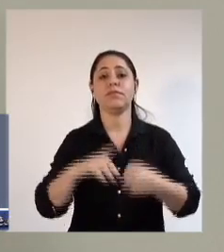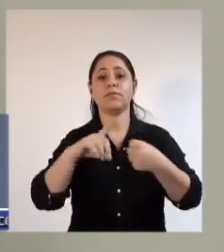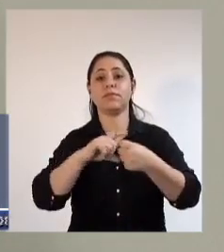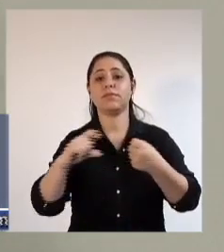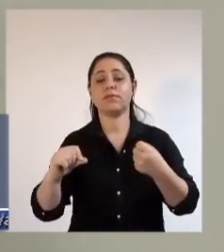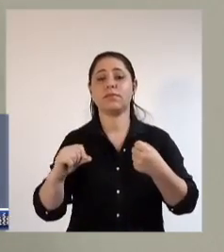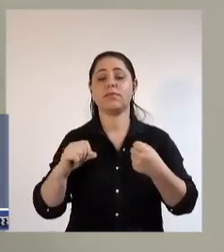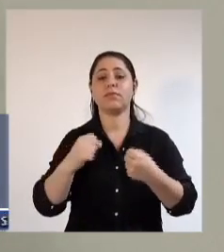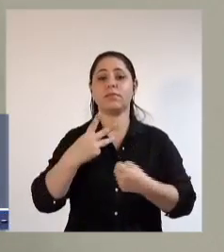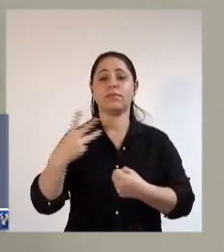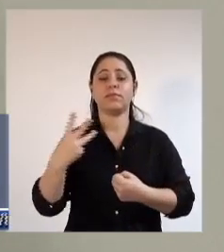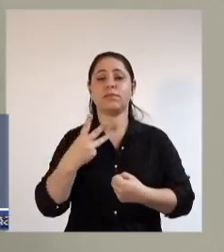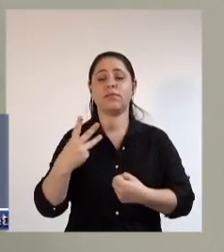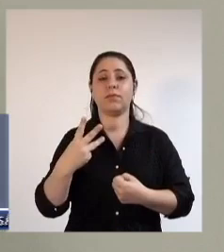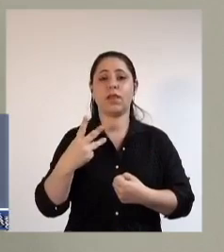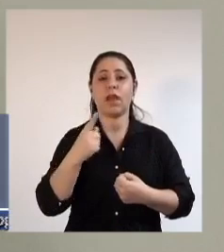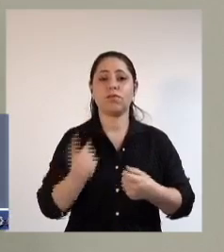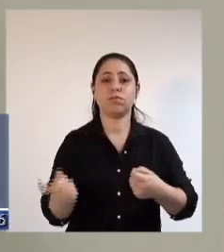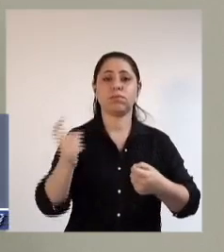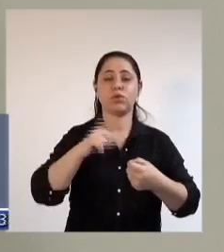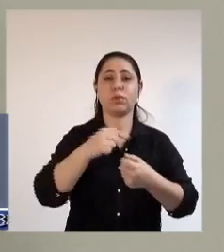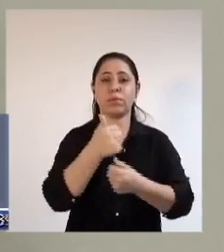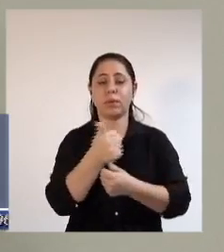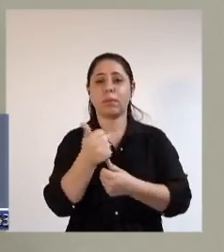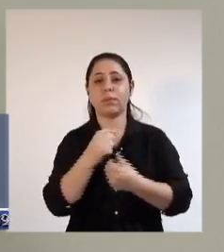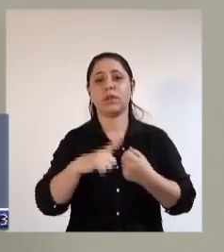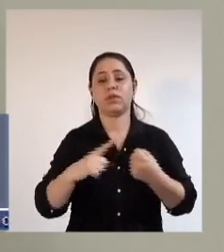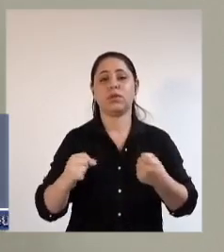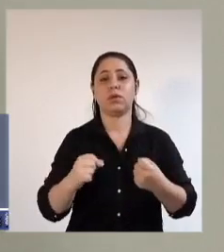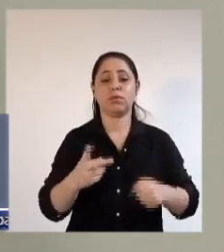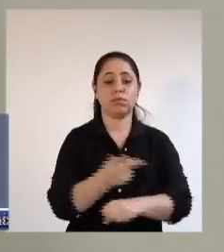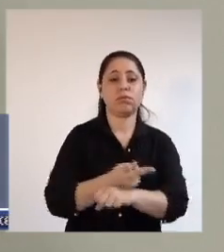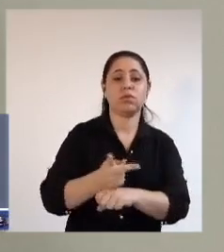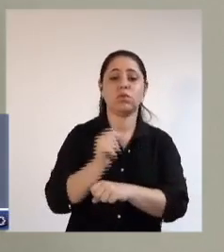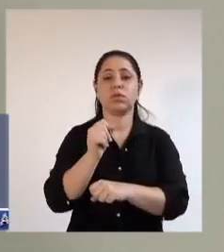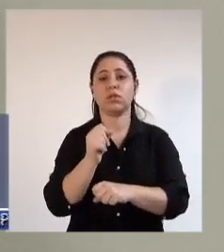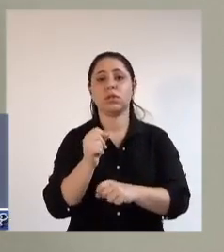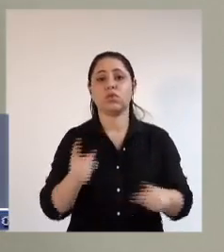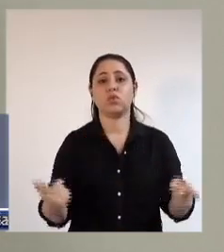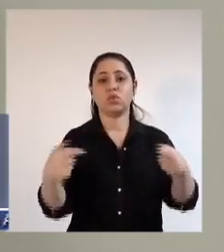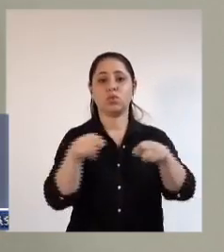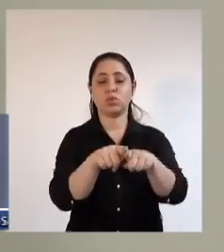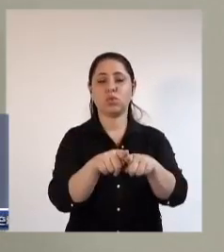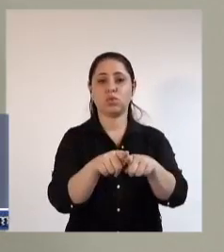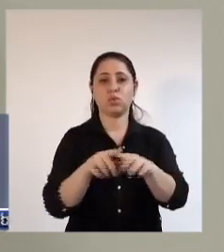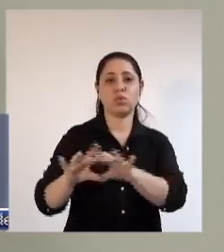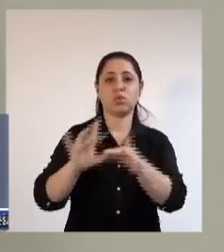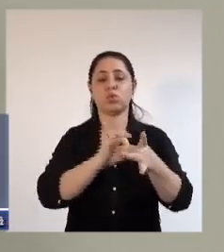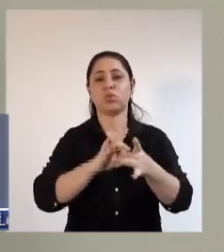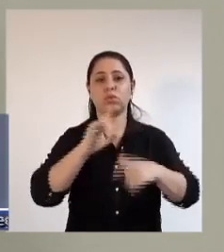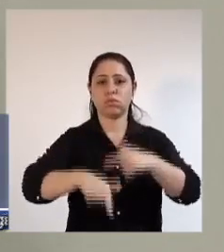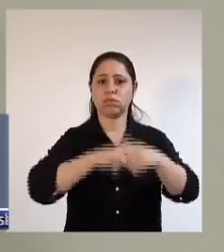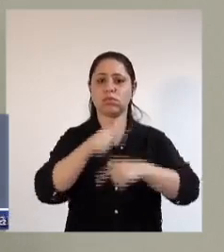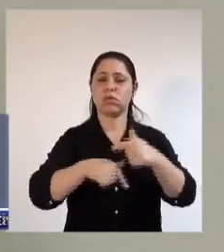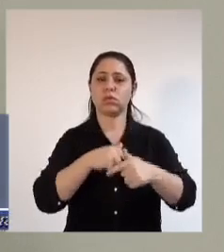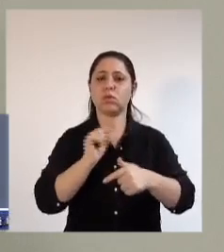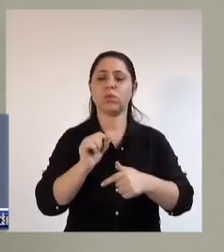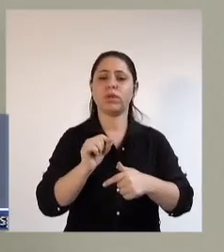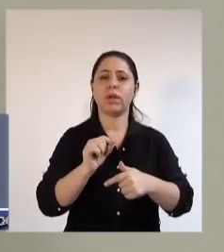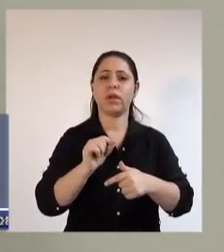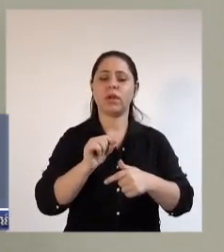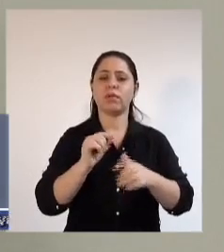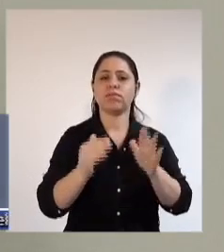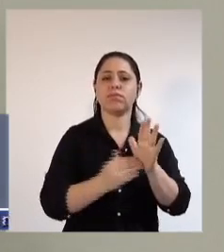a que se refere o artigo primeiro busca uma atuação unificada em função de interesses comuns